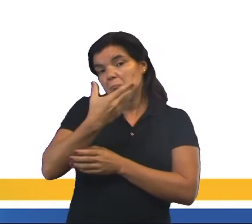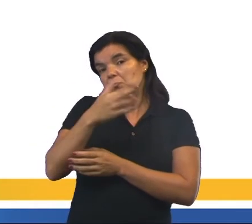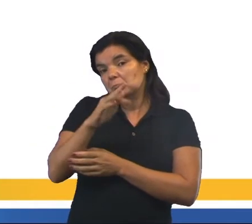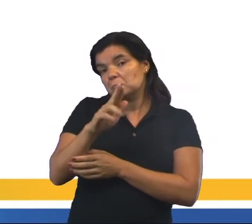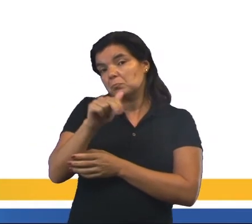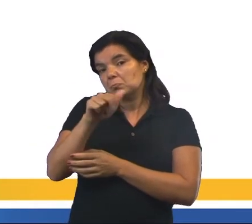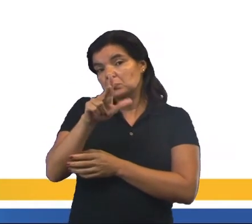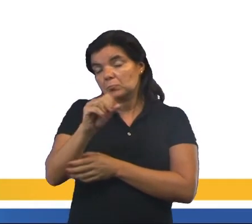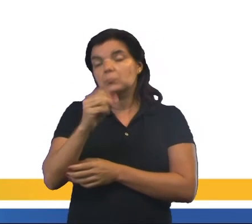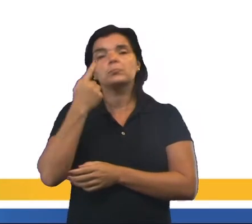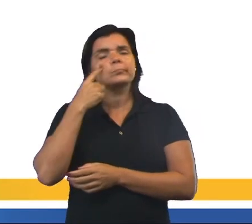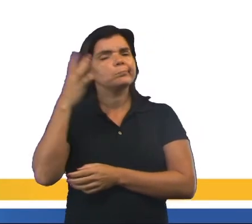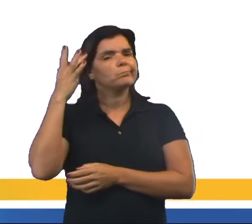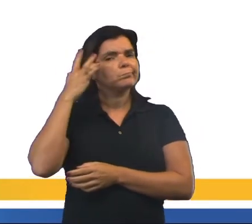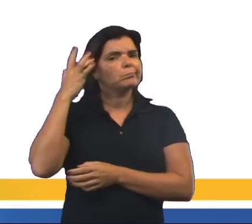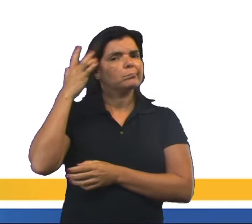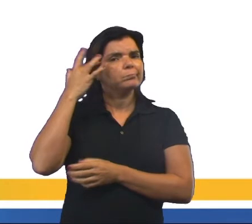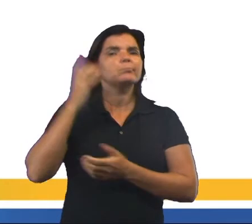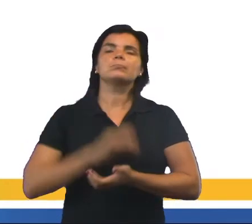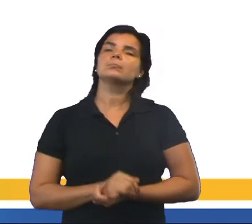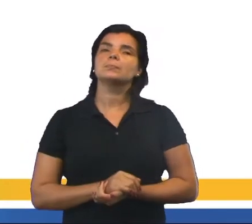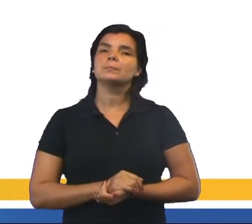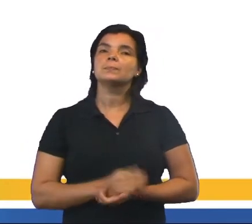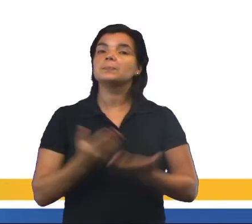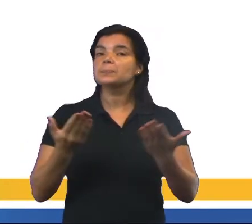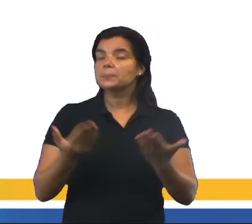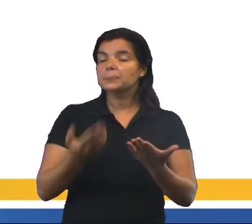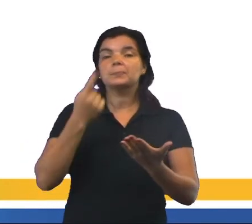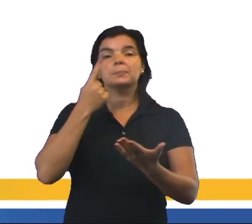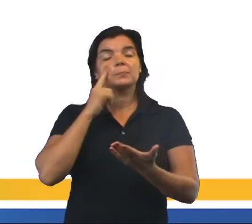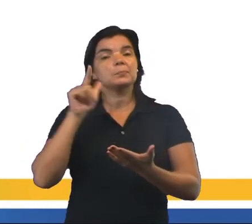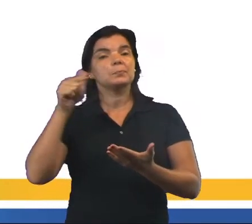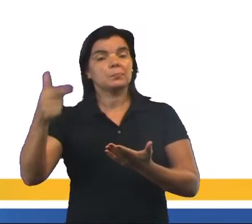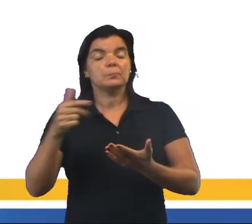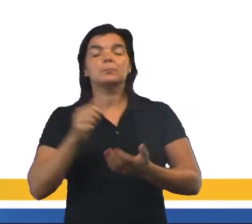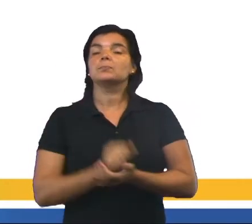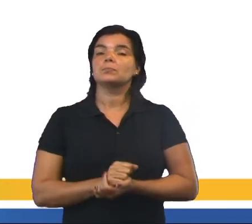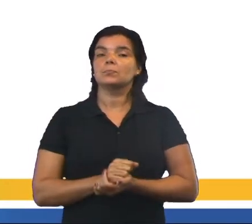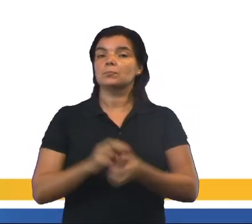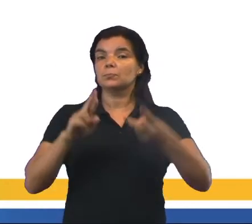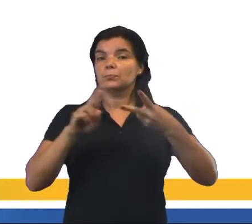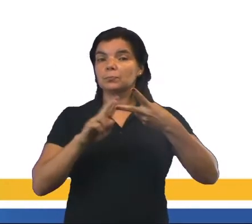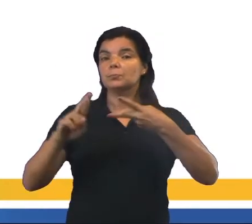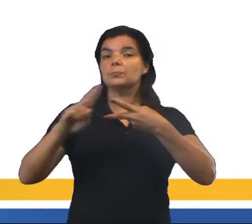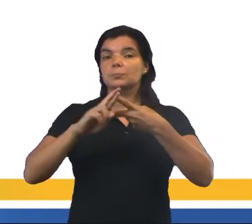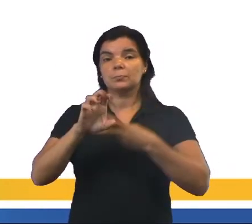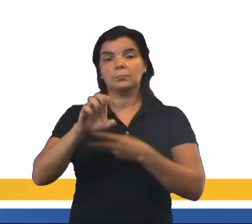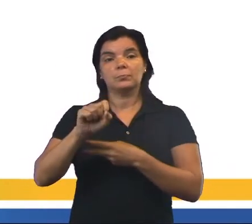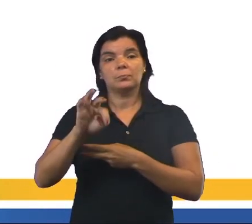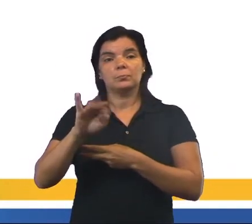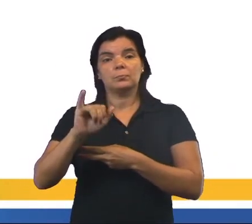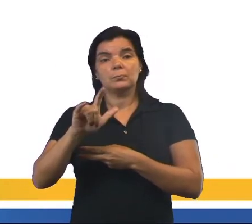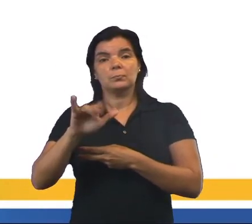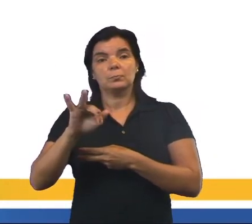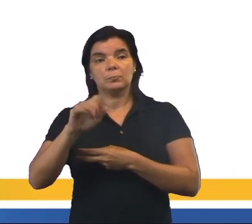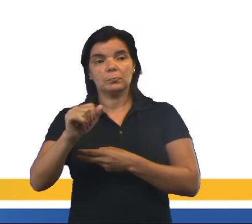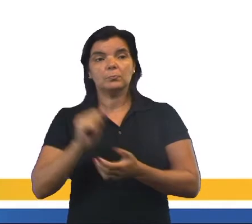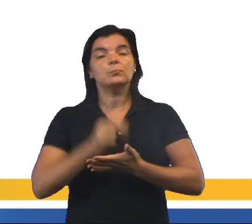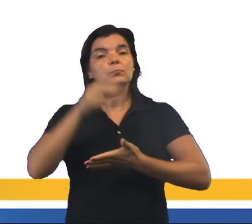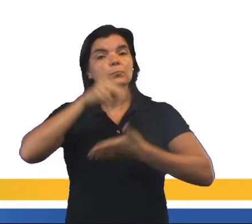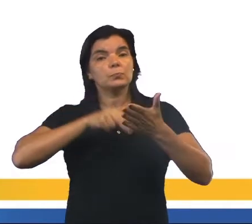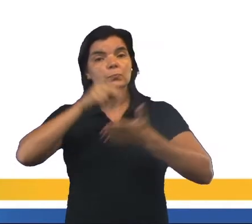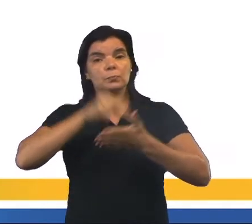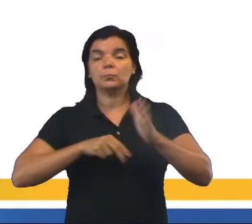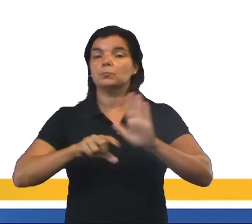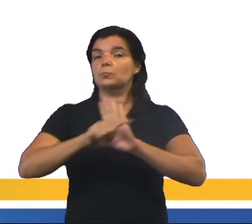fungo. Né? Você já faz deduções. E agora, gente, vamos ver outro recurso estilístico. Vamos ler um trecho do